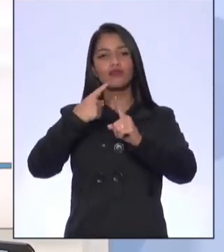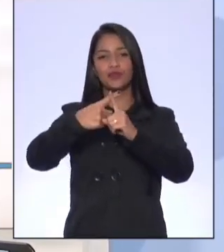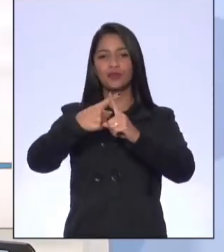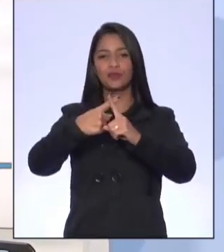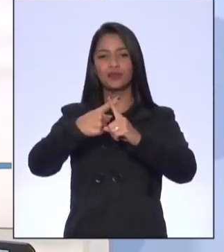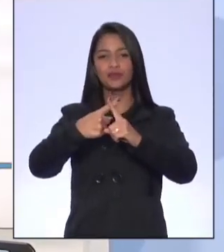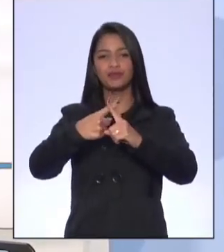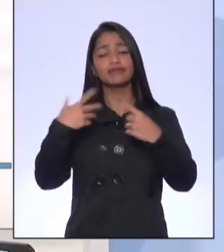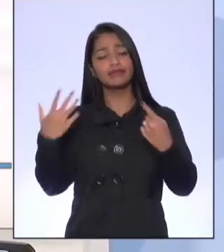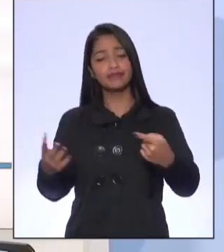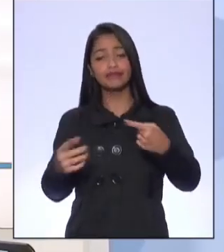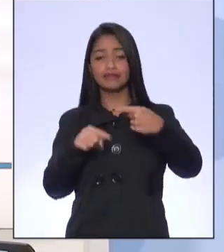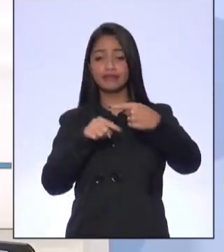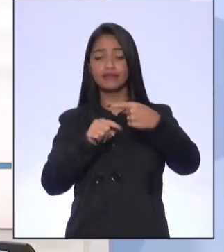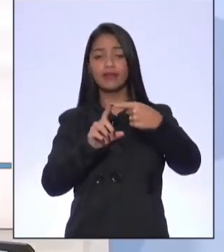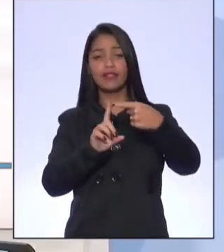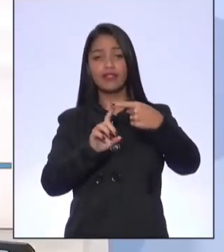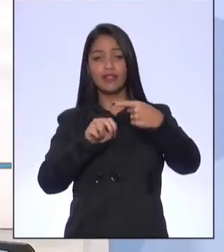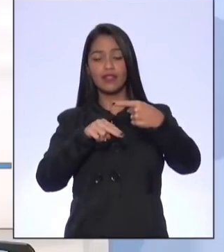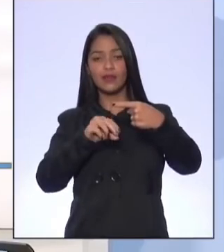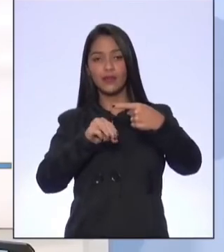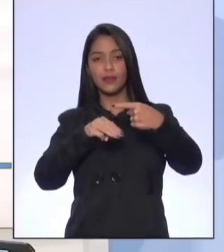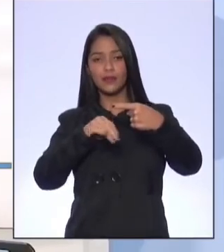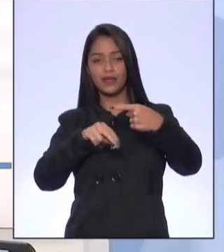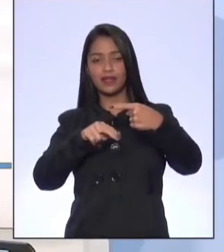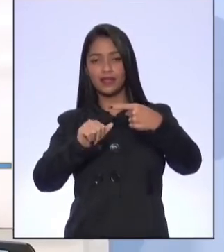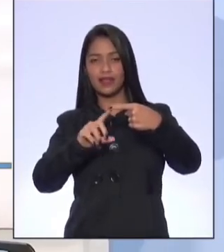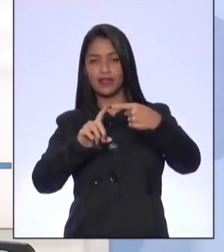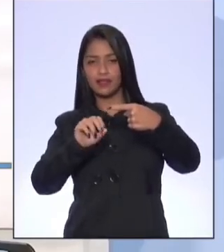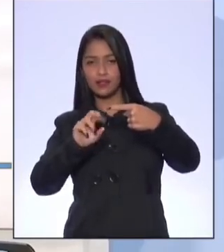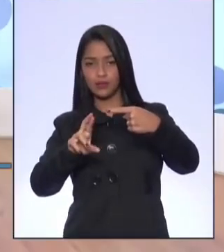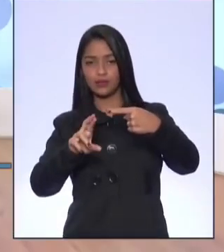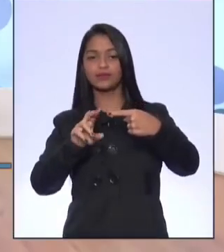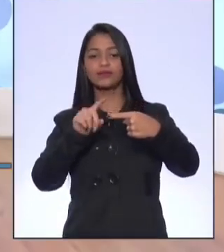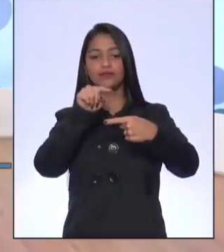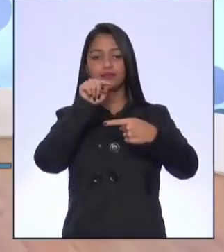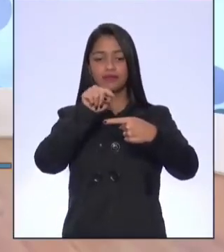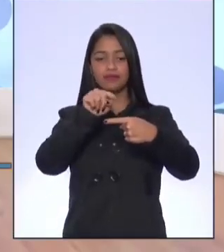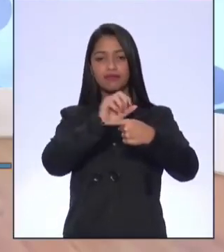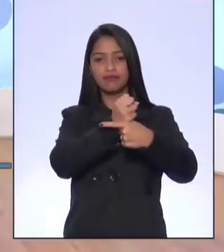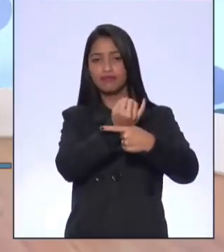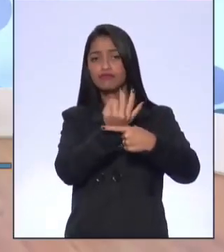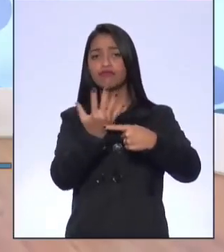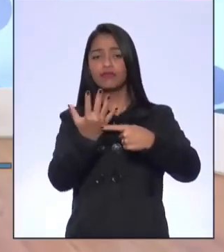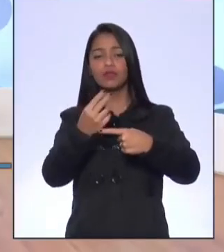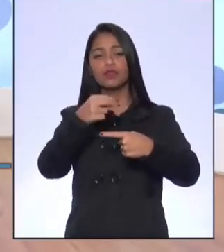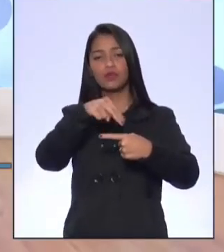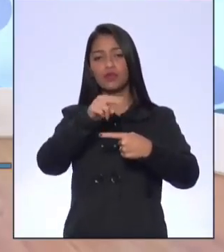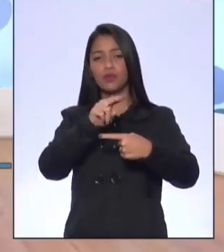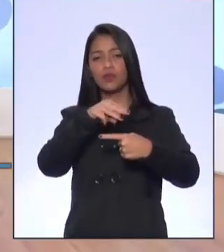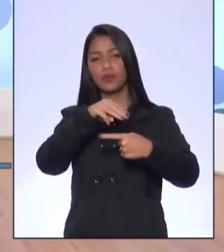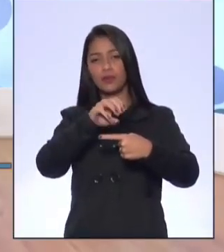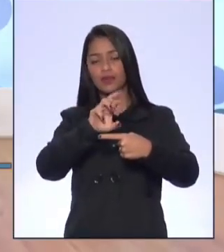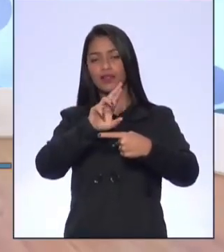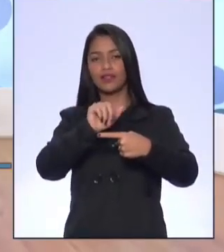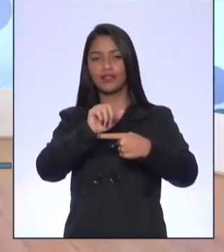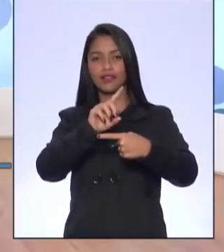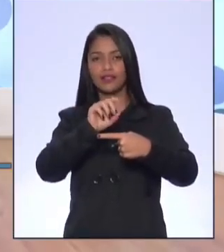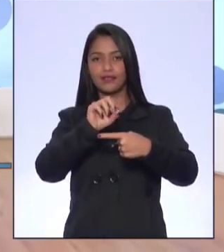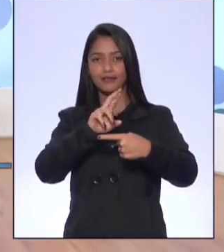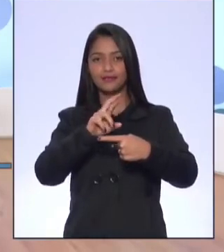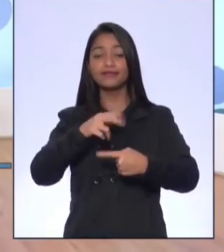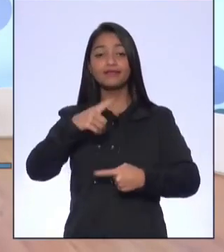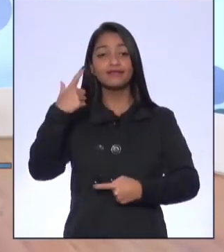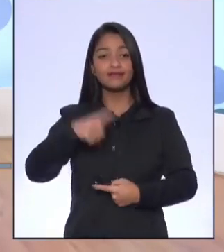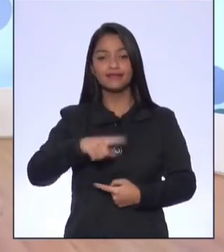baixo, numerador a gente chama essa parte de cima, né, Rafa? Muito foi o que bom. A gente fez. Ficou muito claro agora. Vamos para mais Beleza? Uma, Jonas? Vamos mais uma ali, ó. Então, na tela